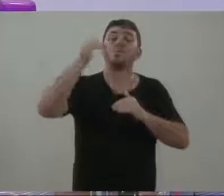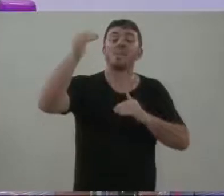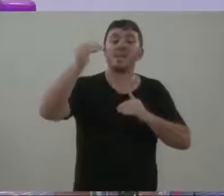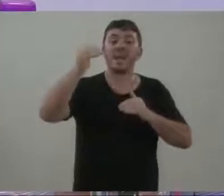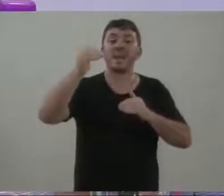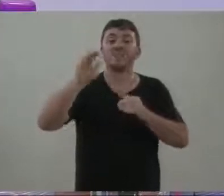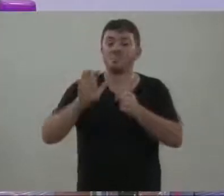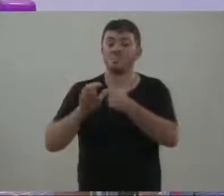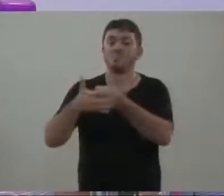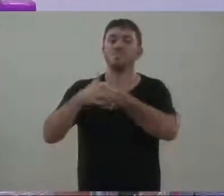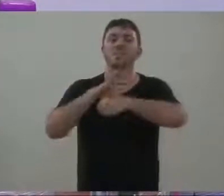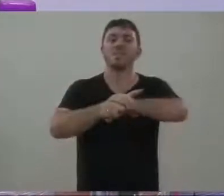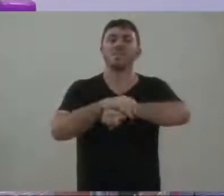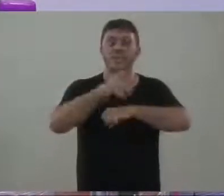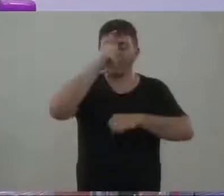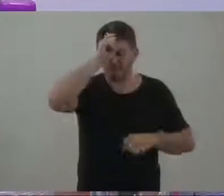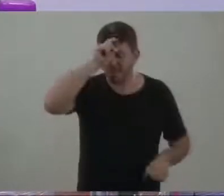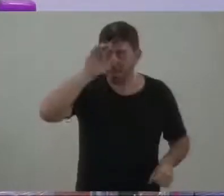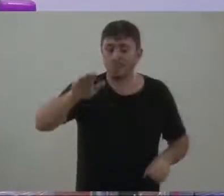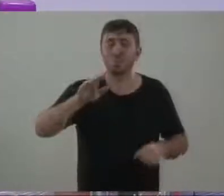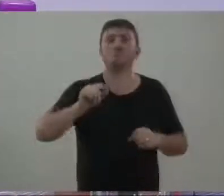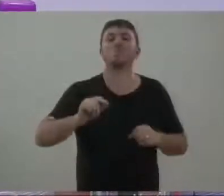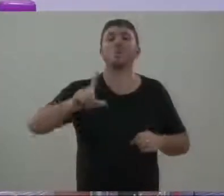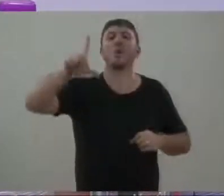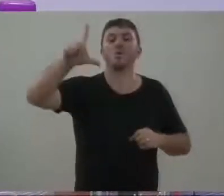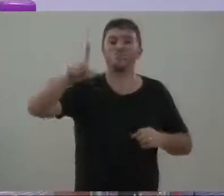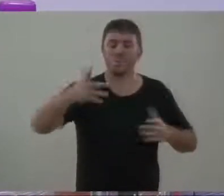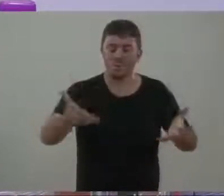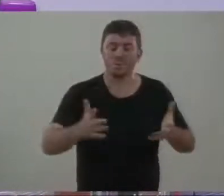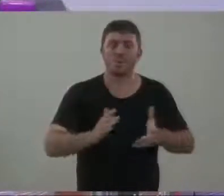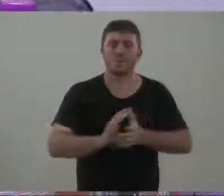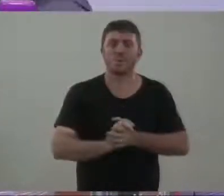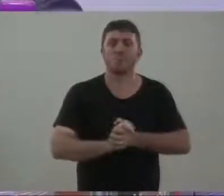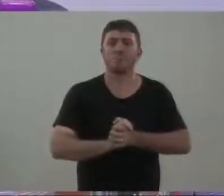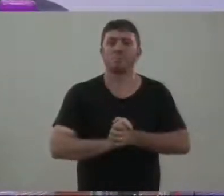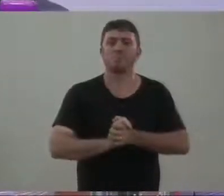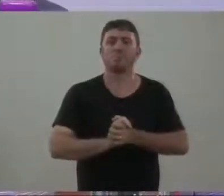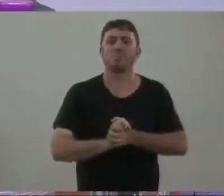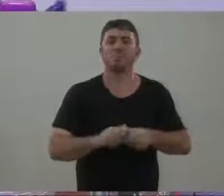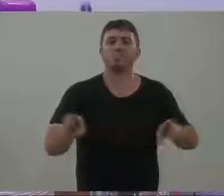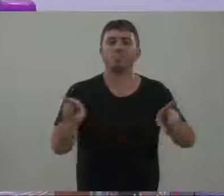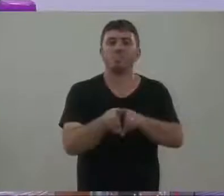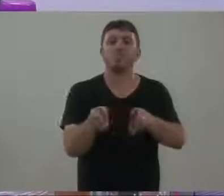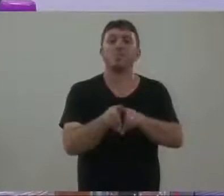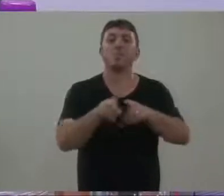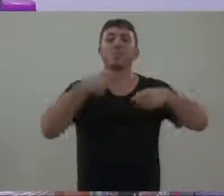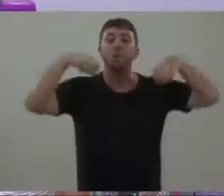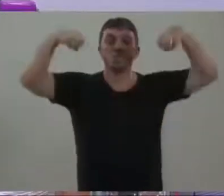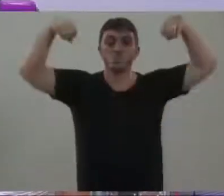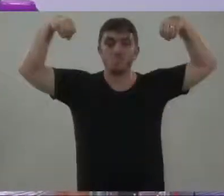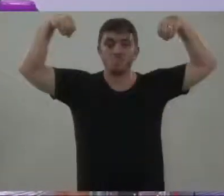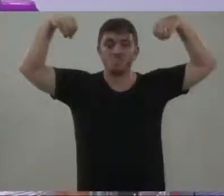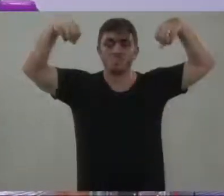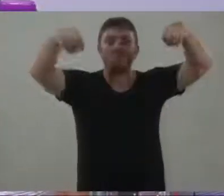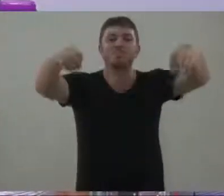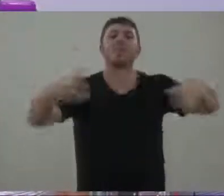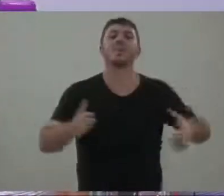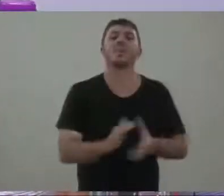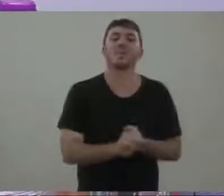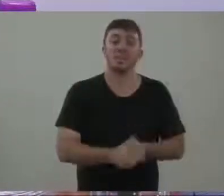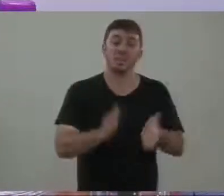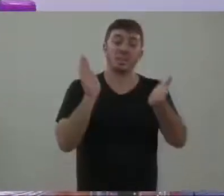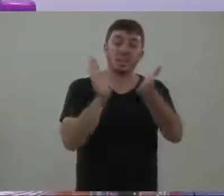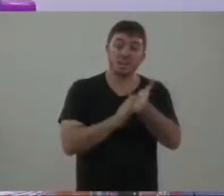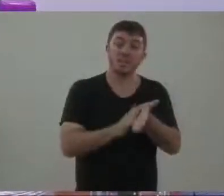de casos e aumentar a Santa Casa, somente com idosos. E também, eu quero falar da iluminação. A gente tem cobrado, estão esperando essa